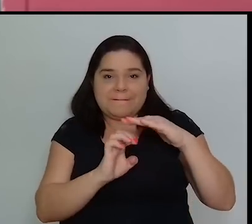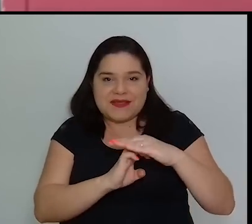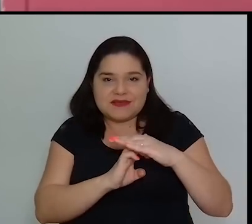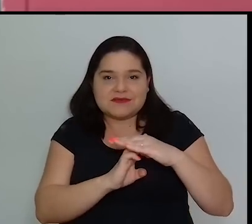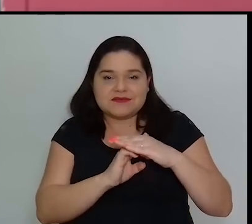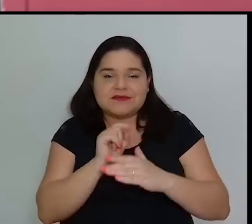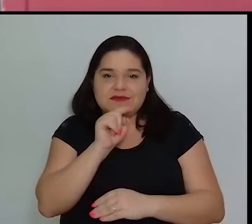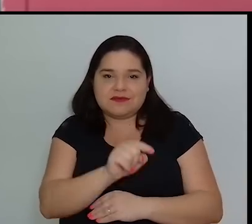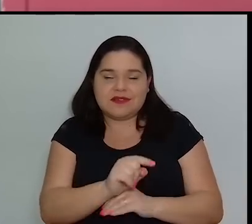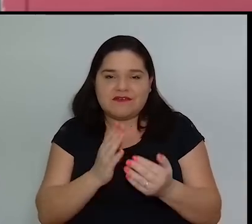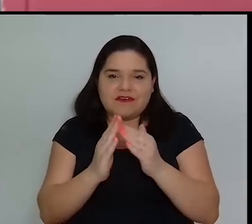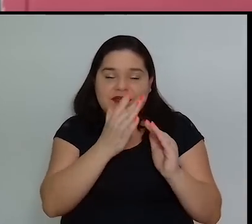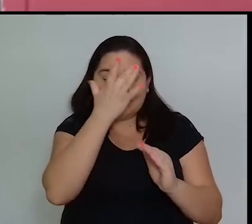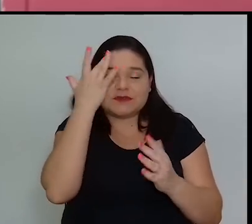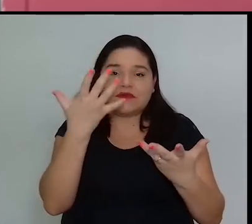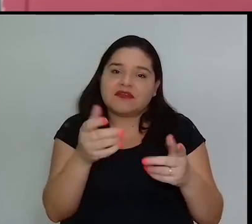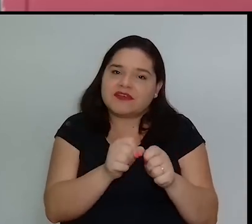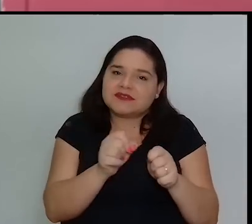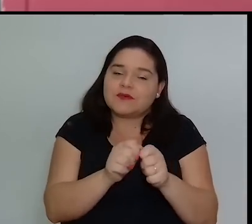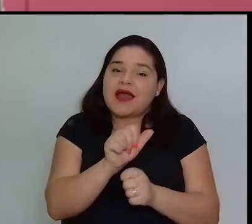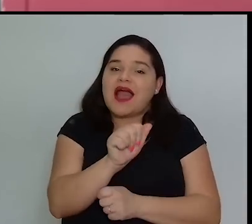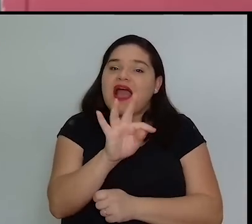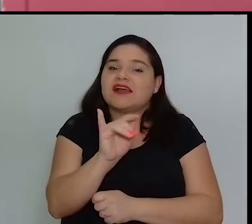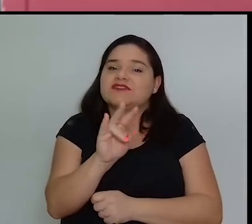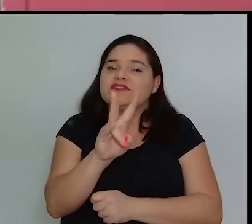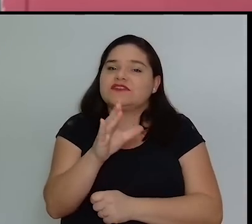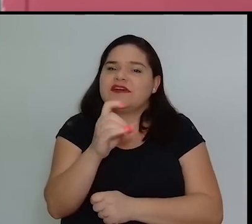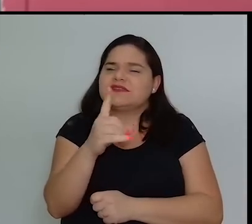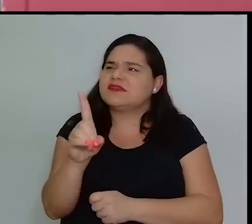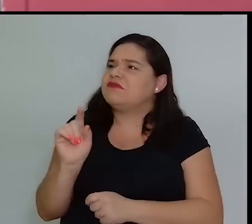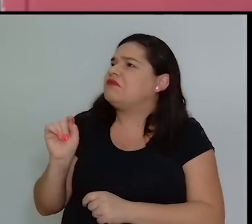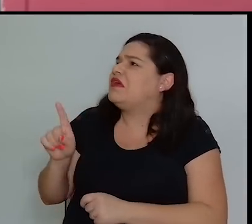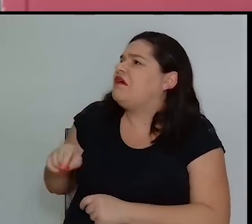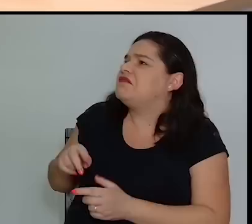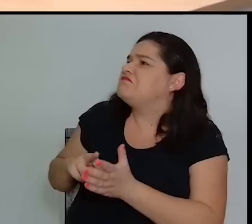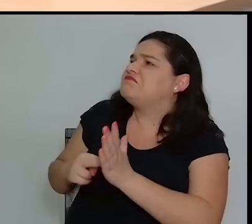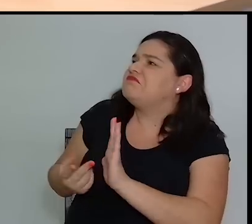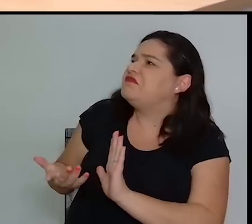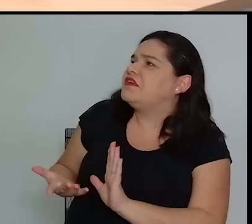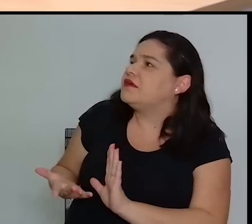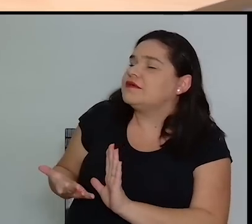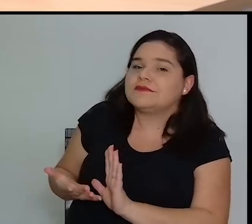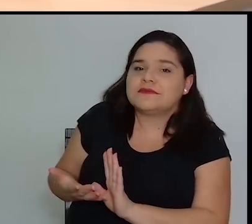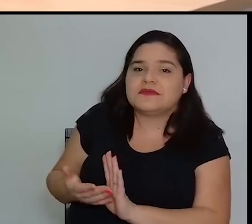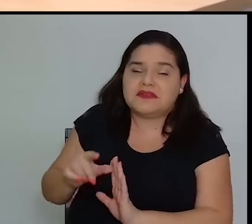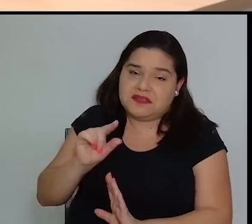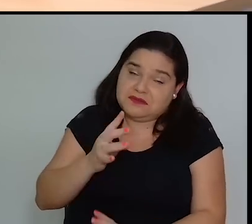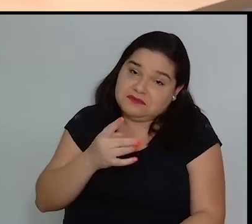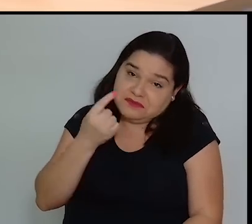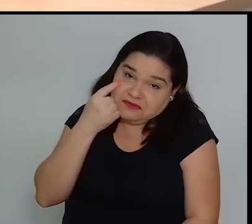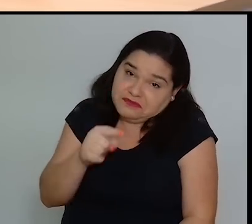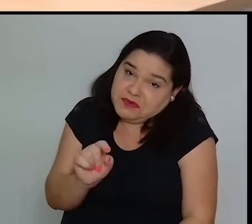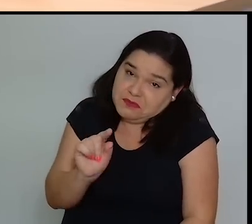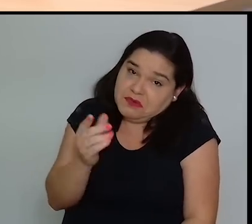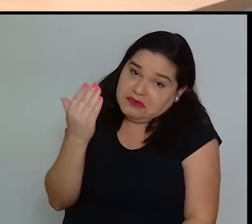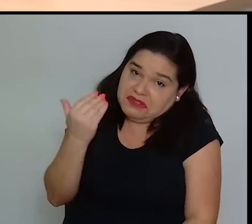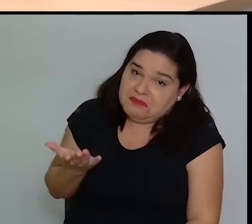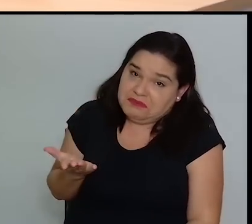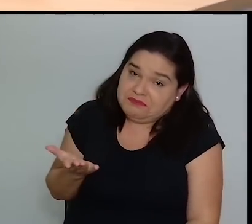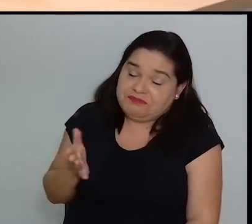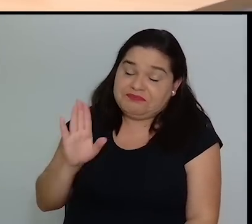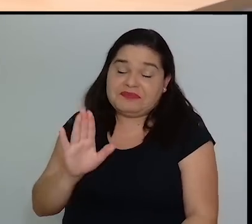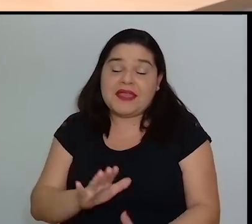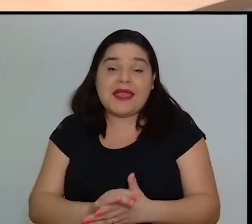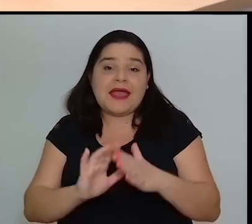o cara quer fazer uma ativação o favelado não sabe nem o que que é uma ativação Eu soube a pouco tempo aí